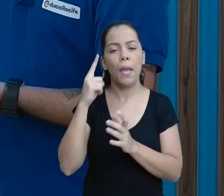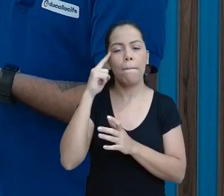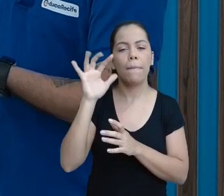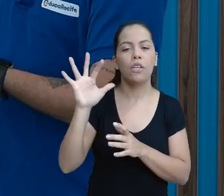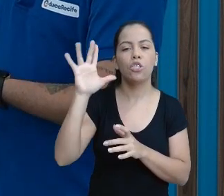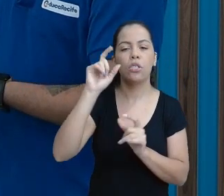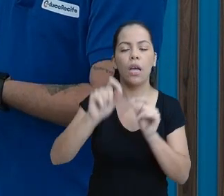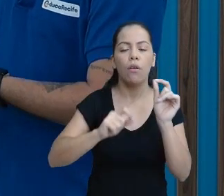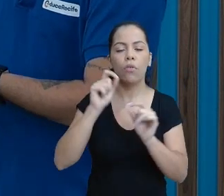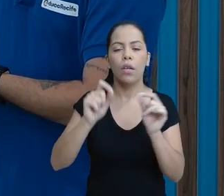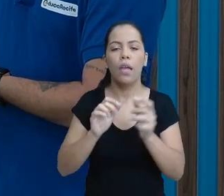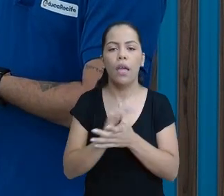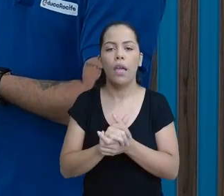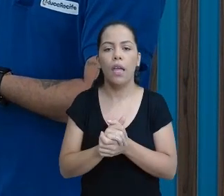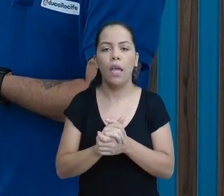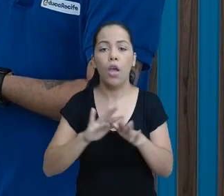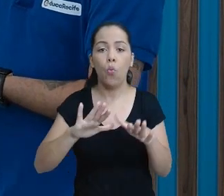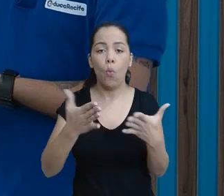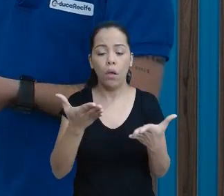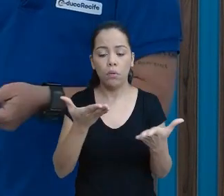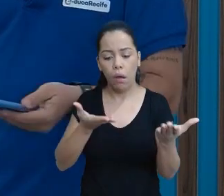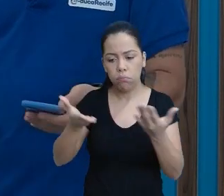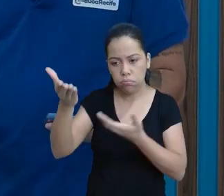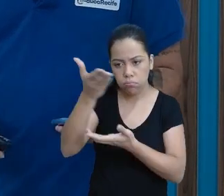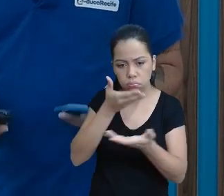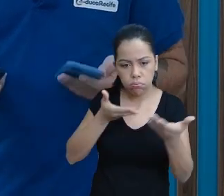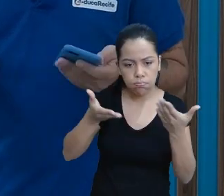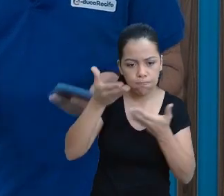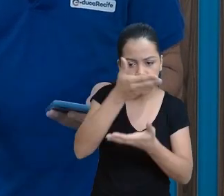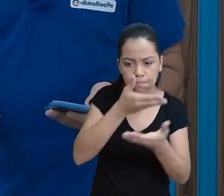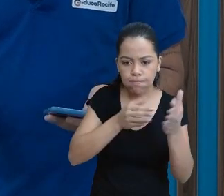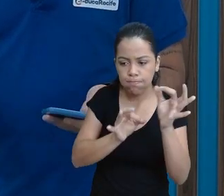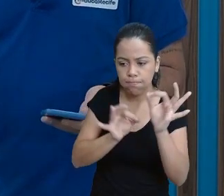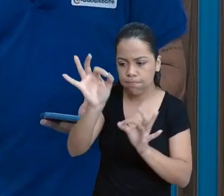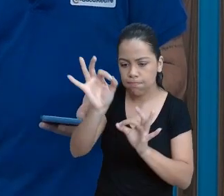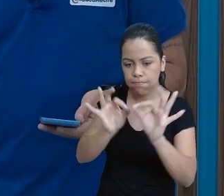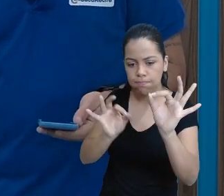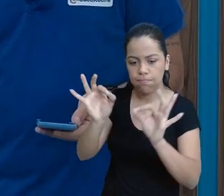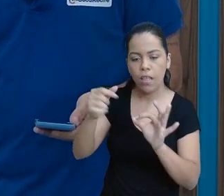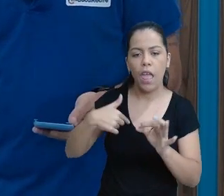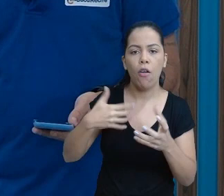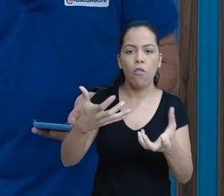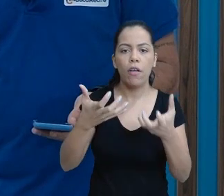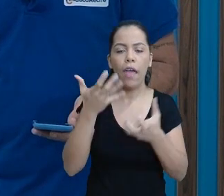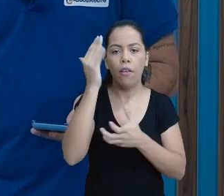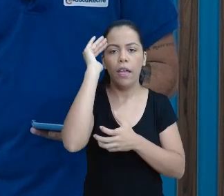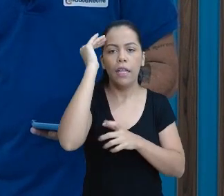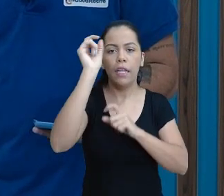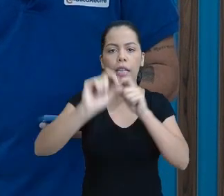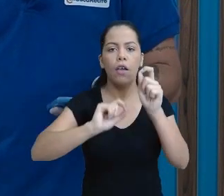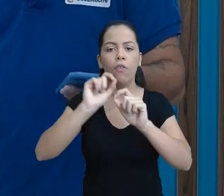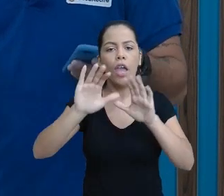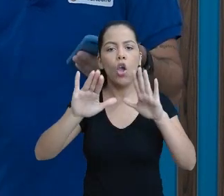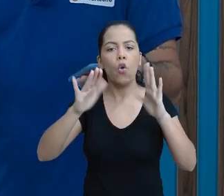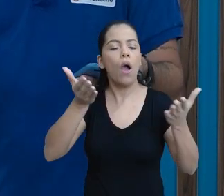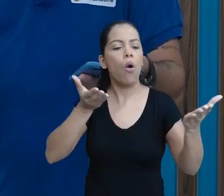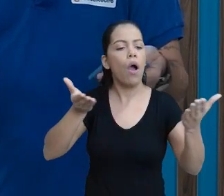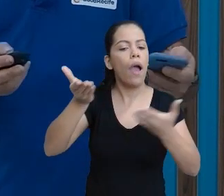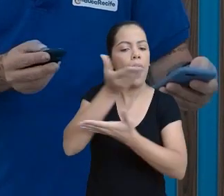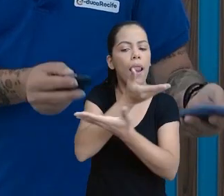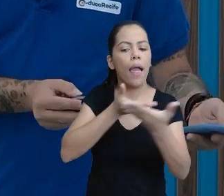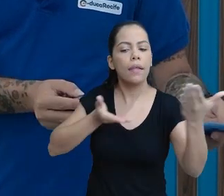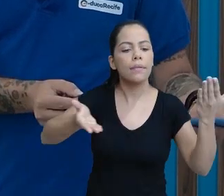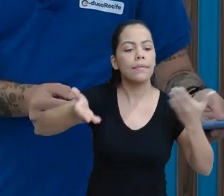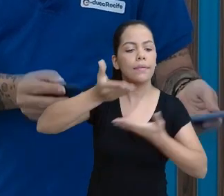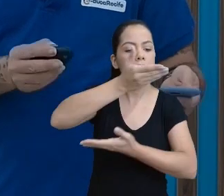essas relações forem estabelecidas, eu quero compreender o seguinte, qual é a relação que um lado tem com a altura, tem